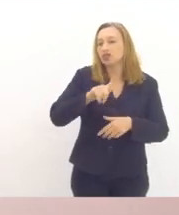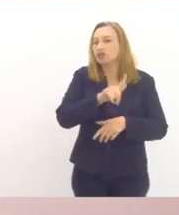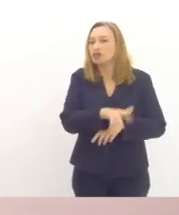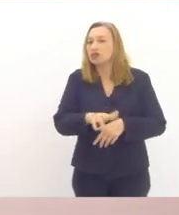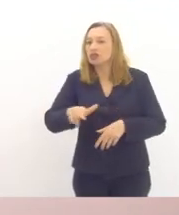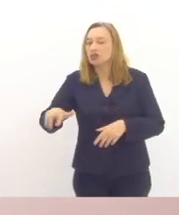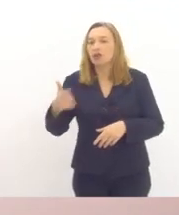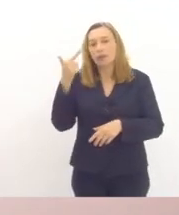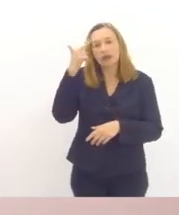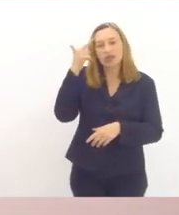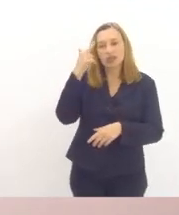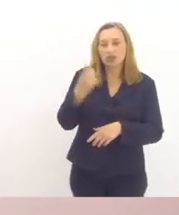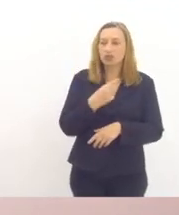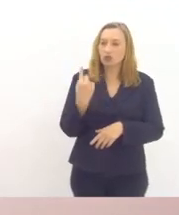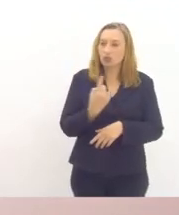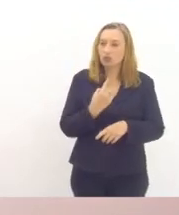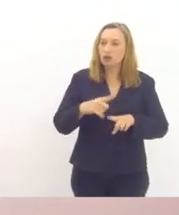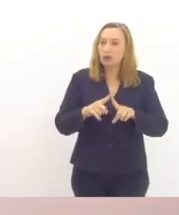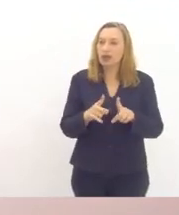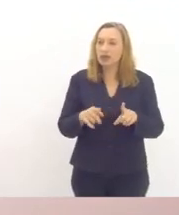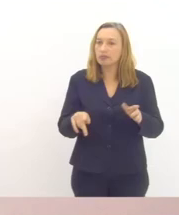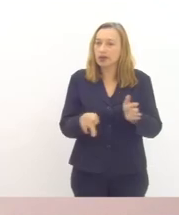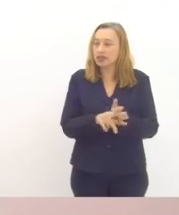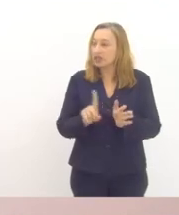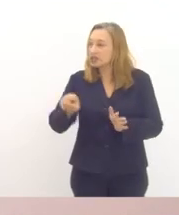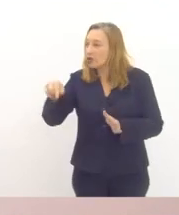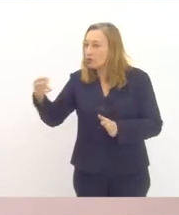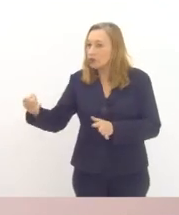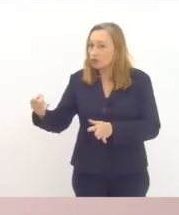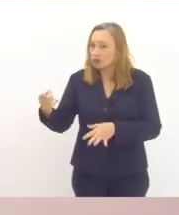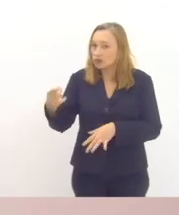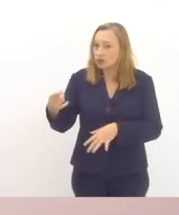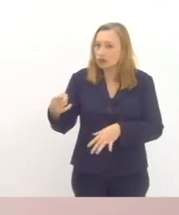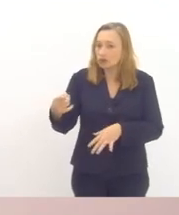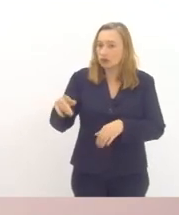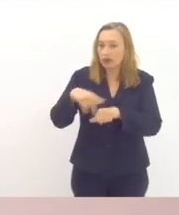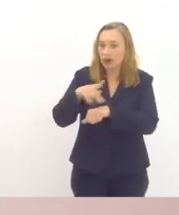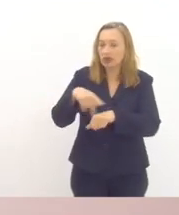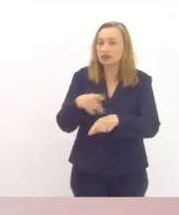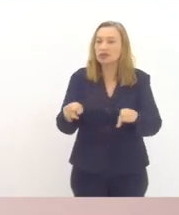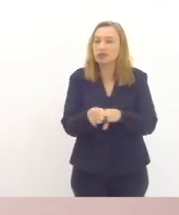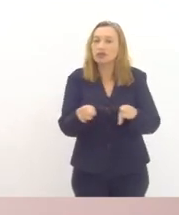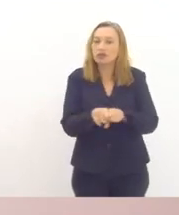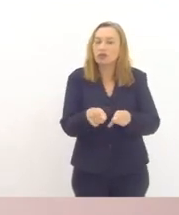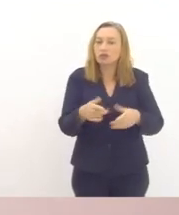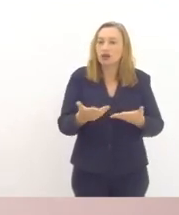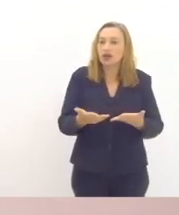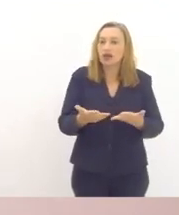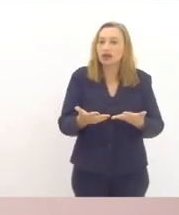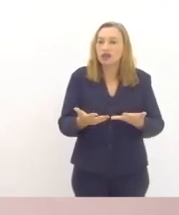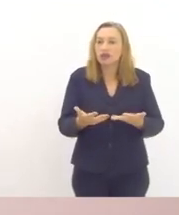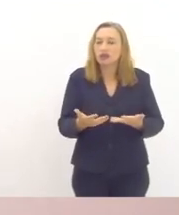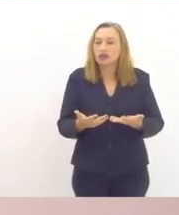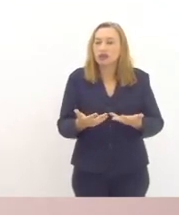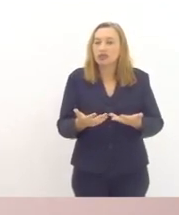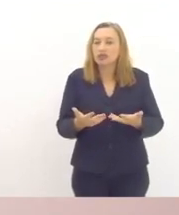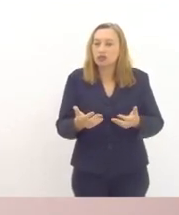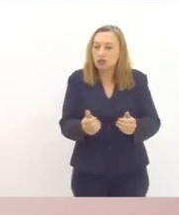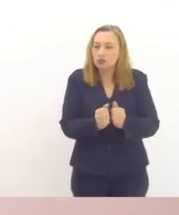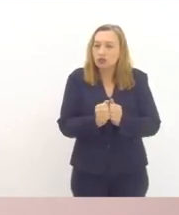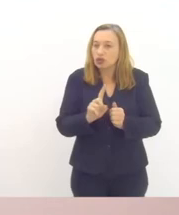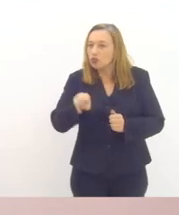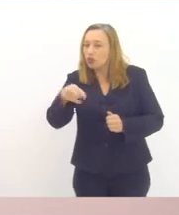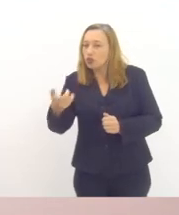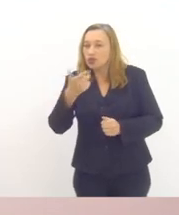as nossas, mas são as dos outros, e à medida em que a gente vai lidando com estas muitas línguas, estes